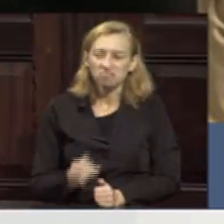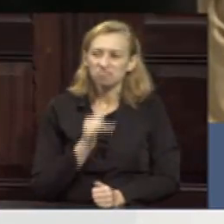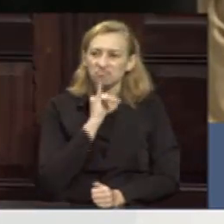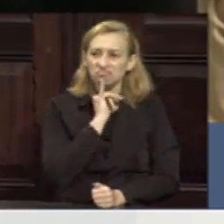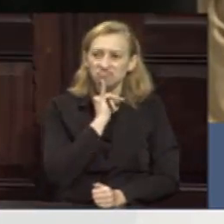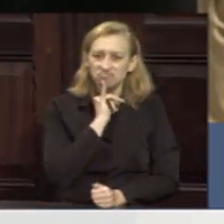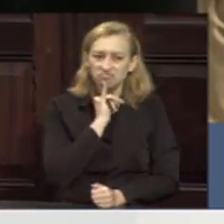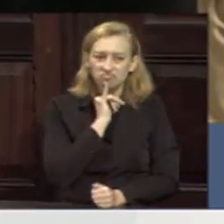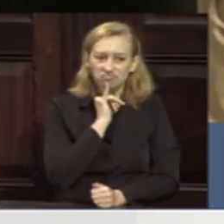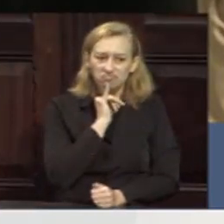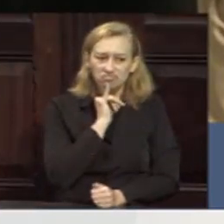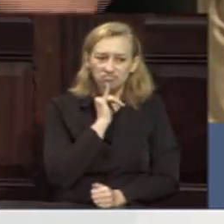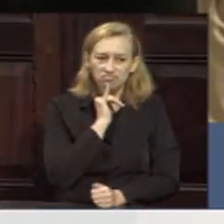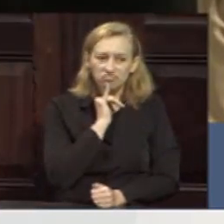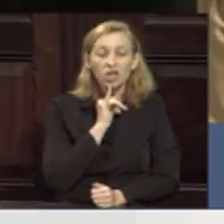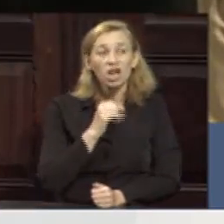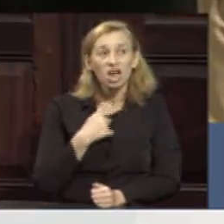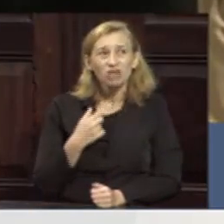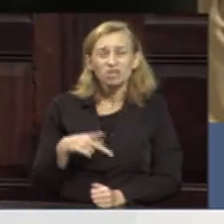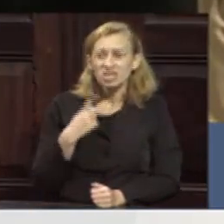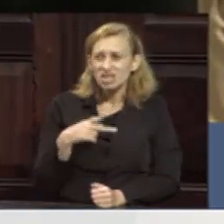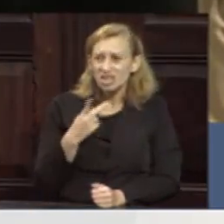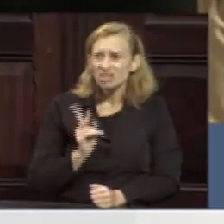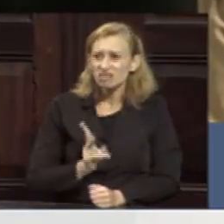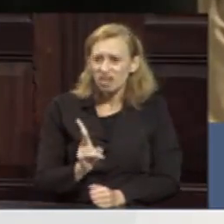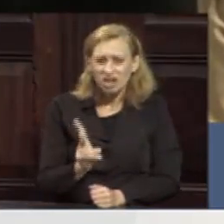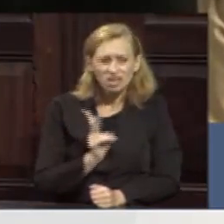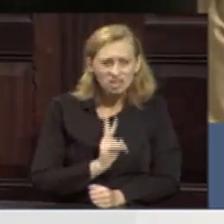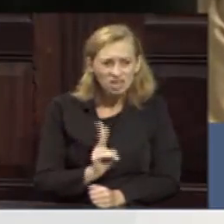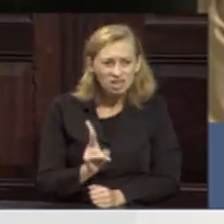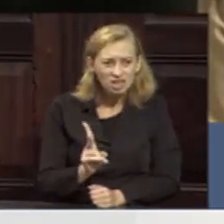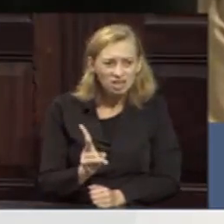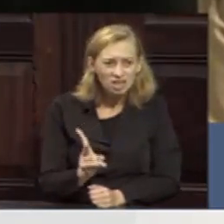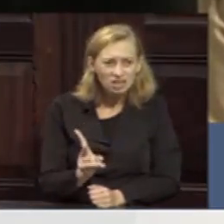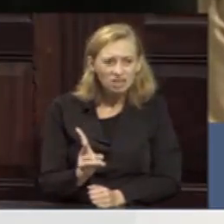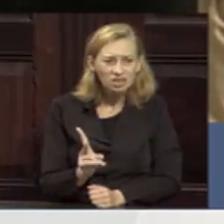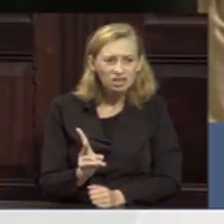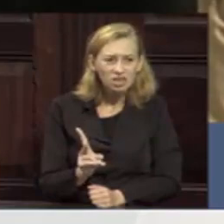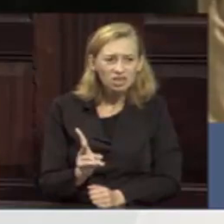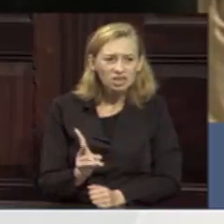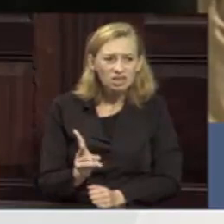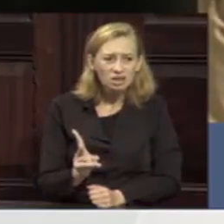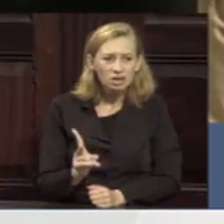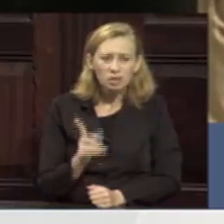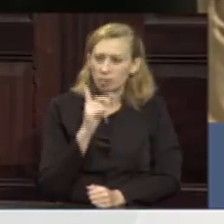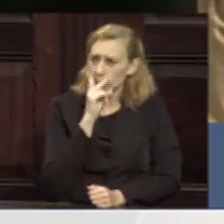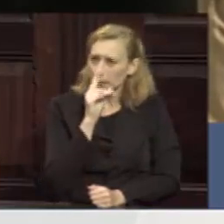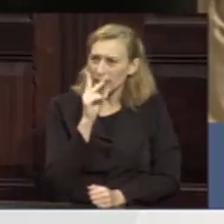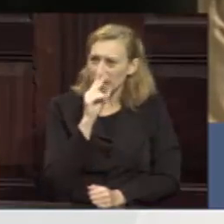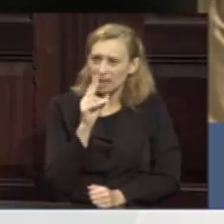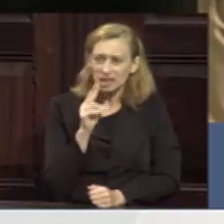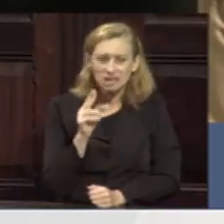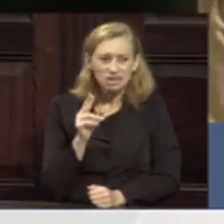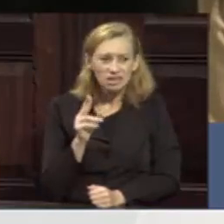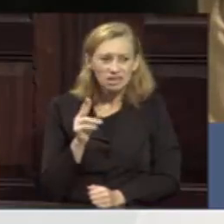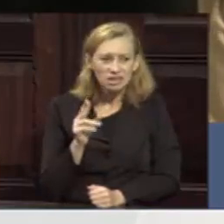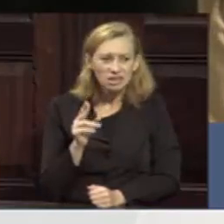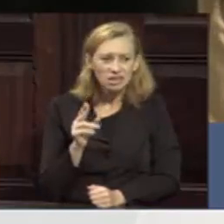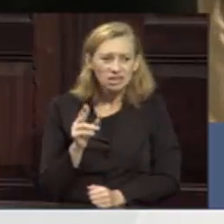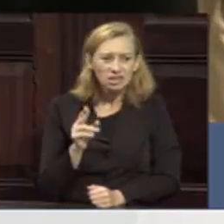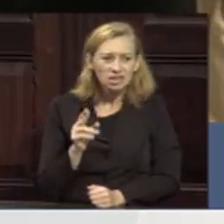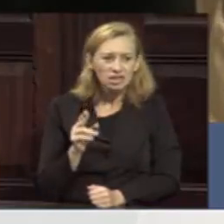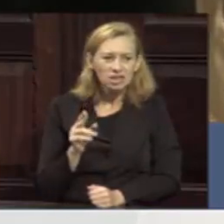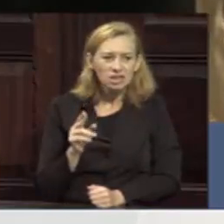Infelizmente, eu sempre fico dizendo, parece que o que se vive atualmente é o início de um processo,